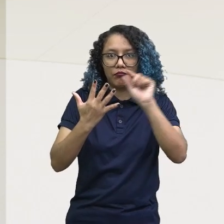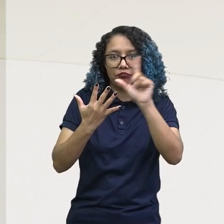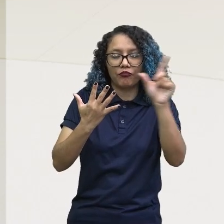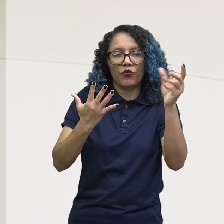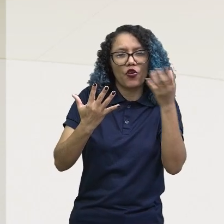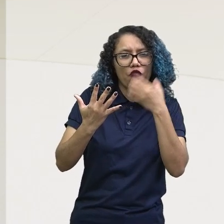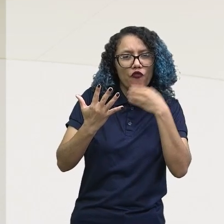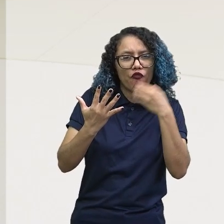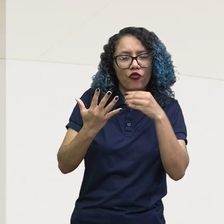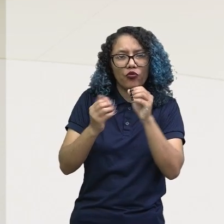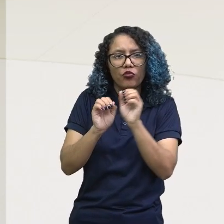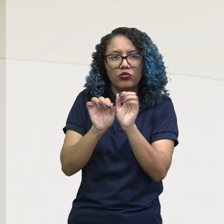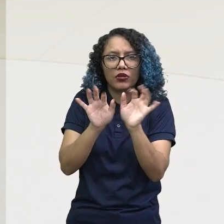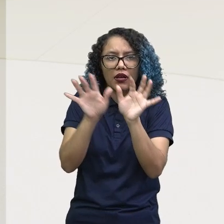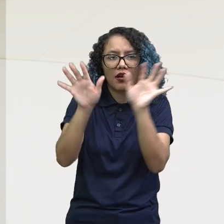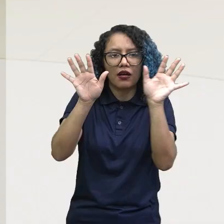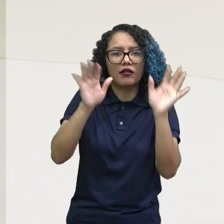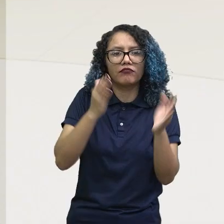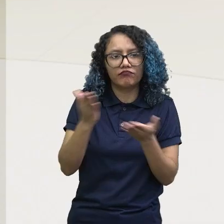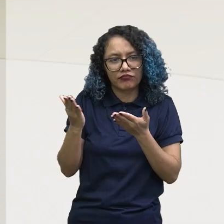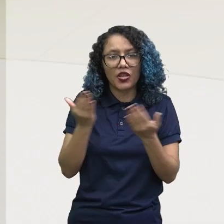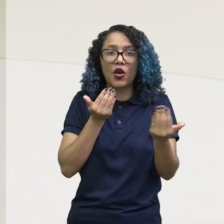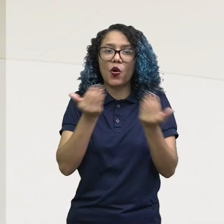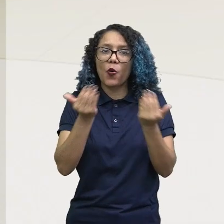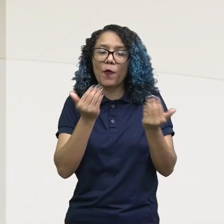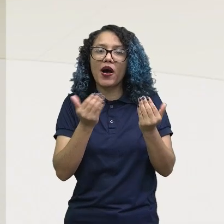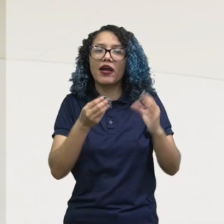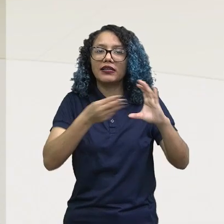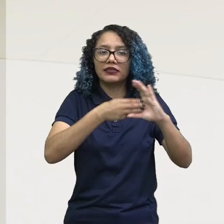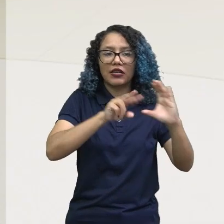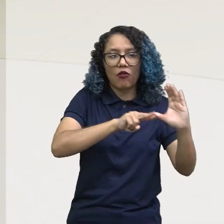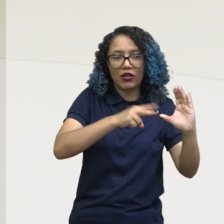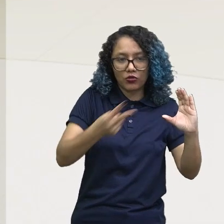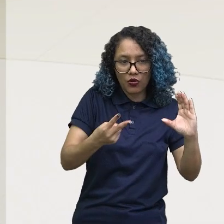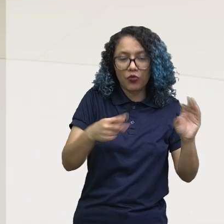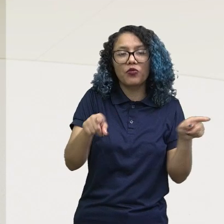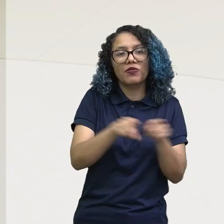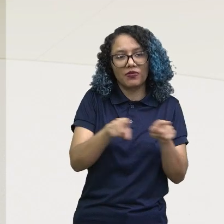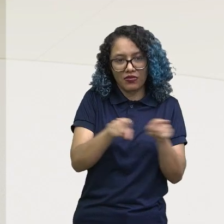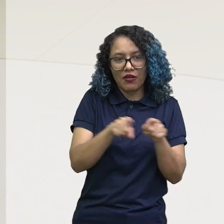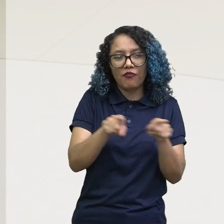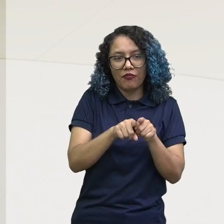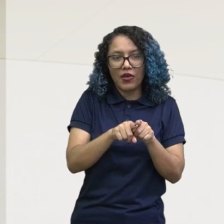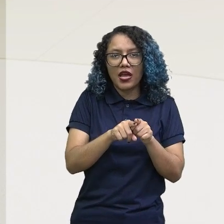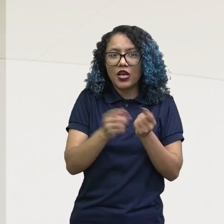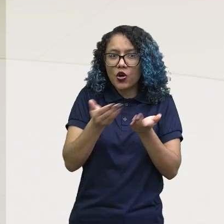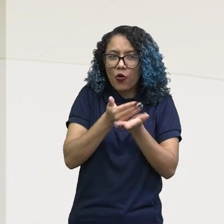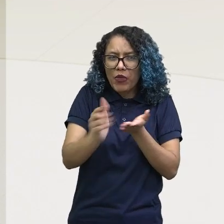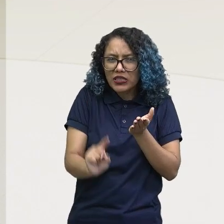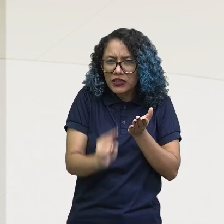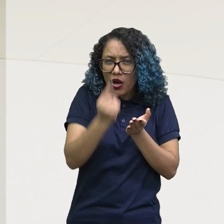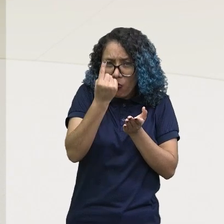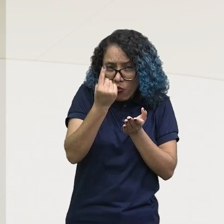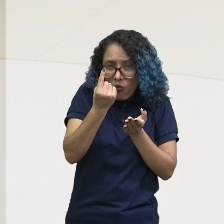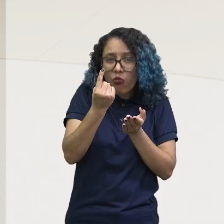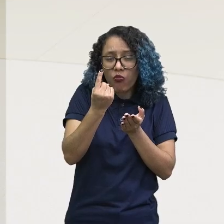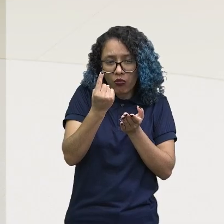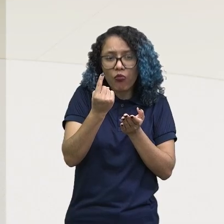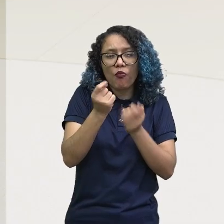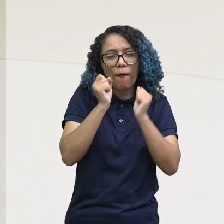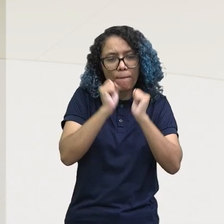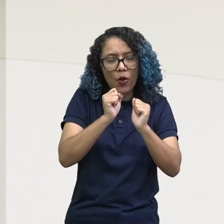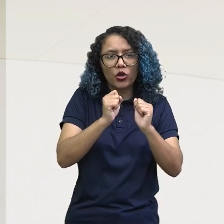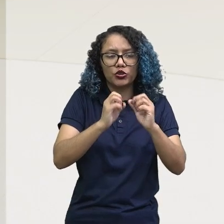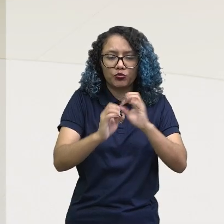mesmo a gente traz esse comparativo, então, para as células-tronco, que vão ali, a partir de que elas vão se originando, né, vão se